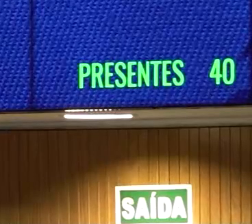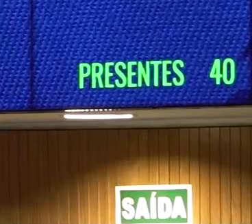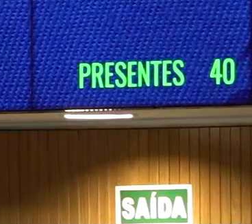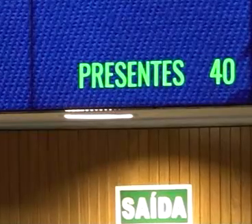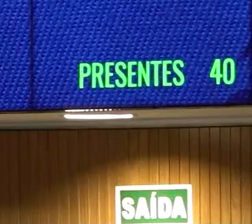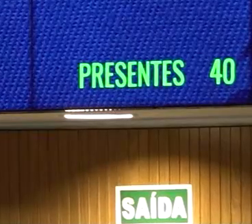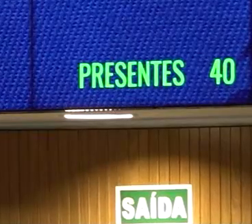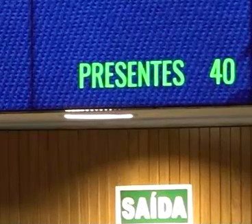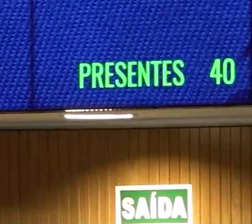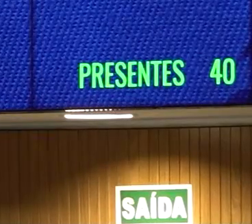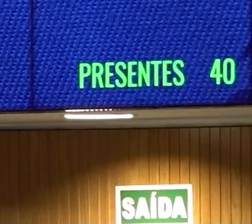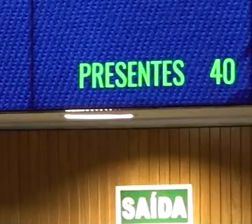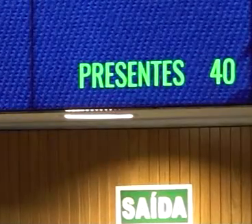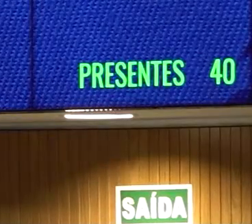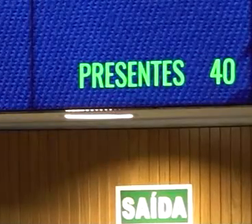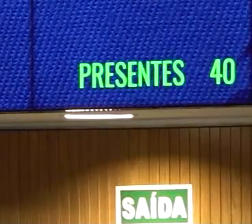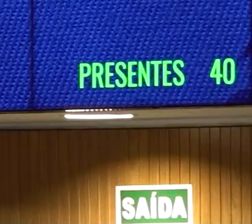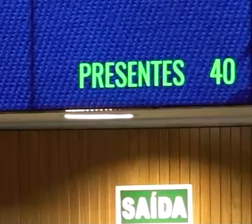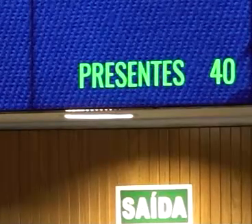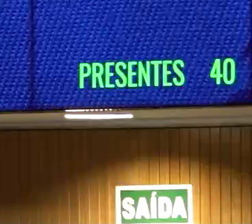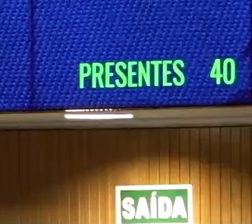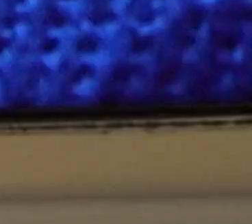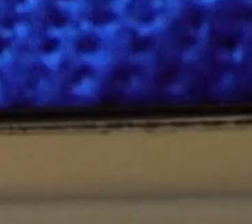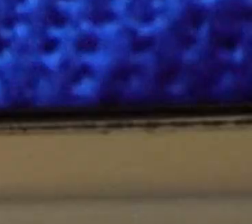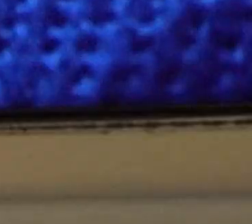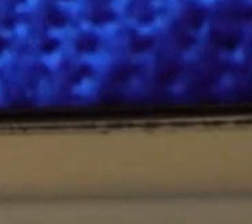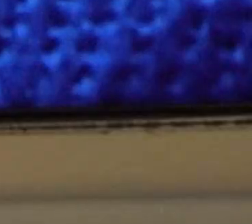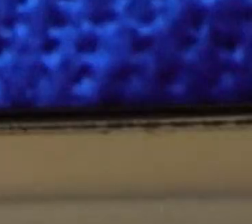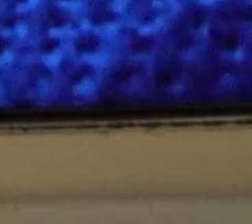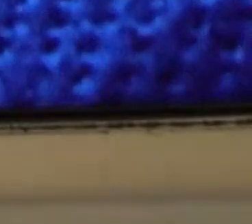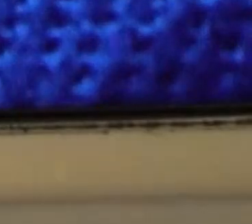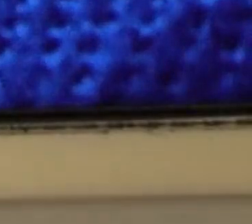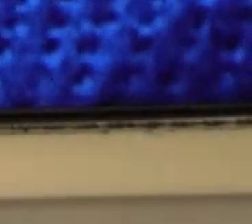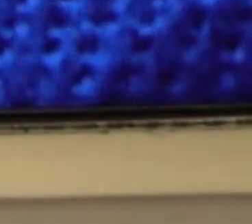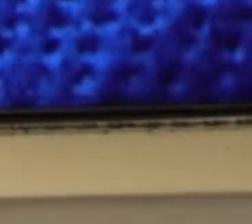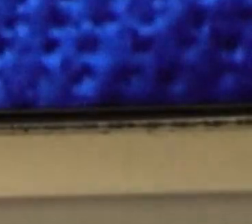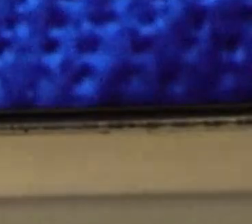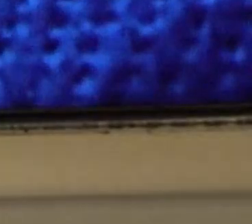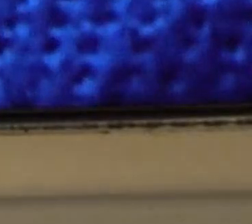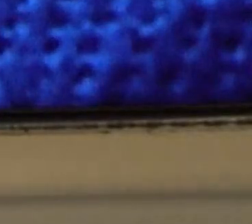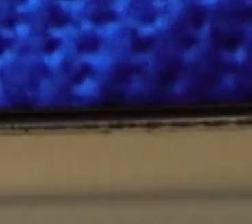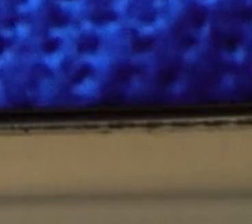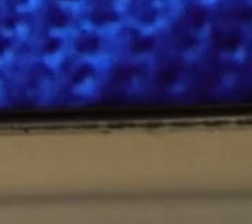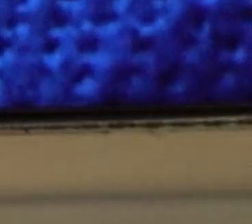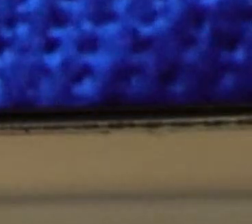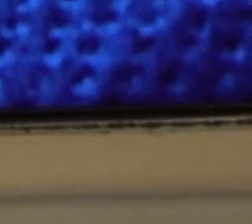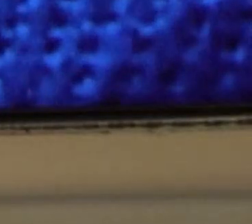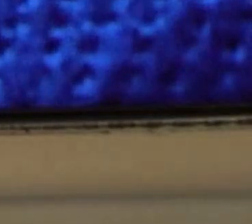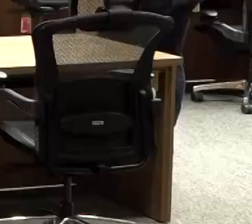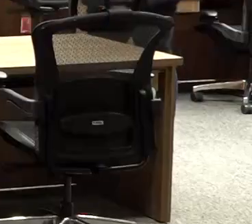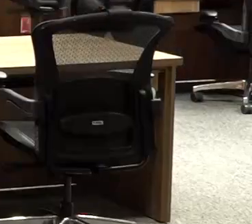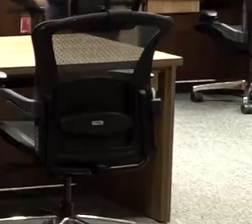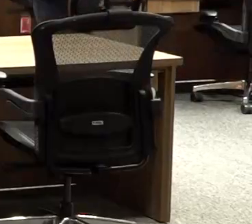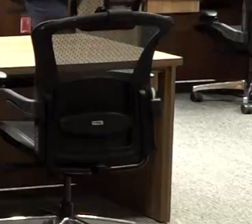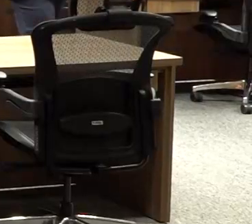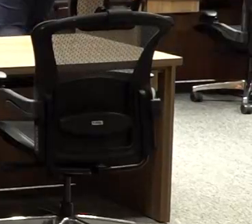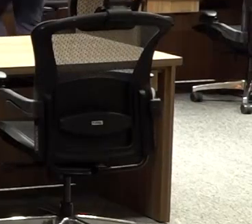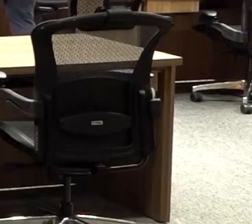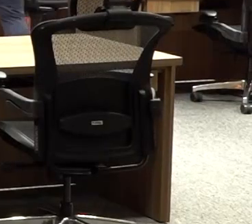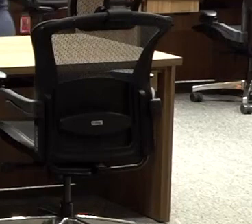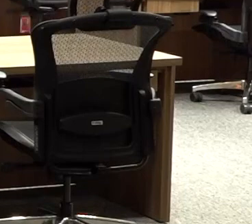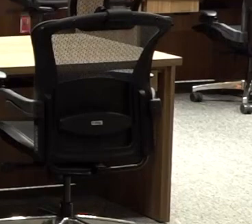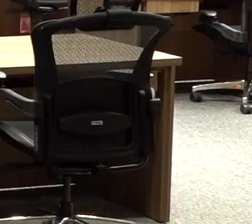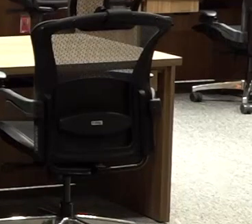40 deputados presentes na sessão ordinária quórum alto para aprovação de matérias importantes como o